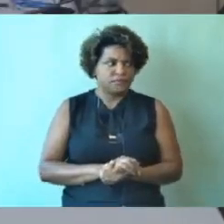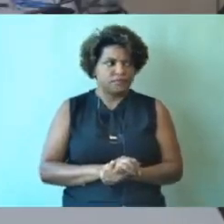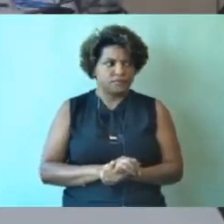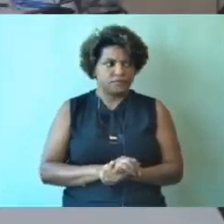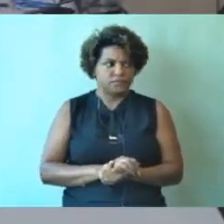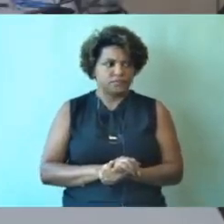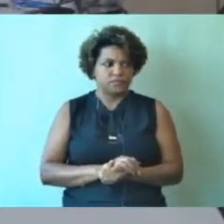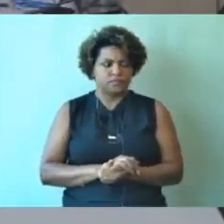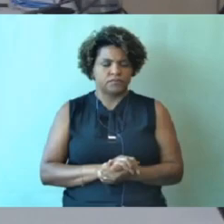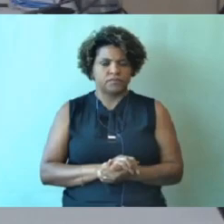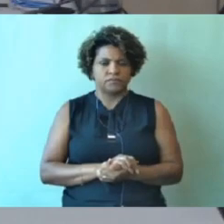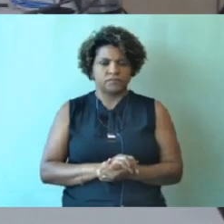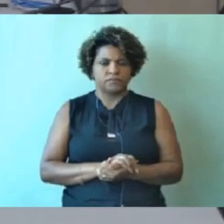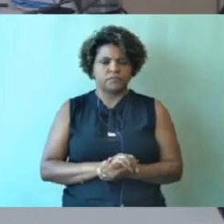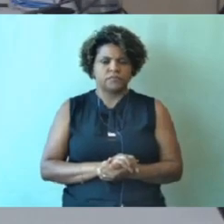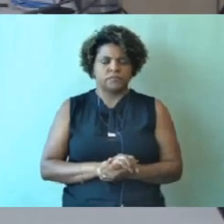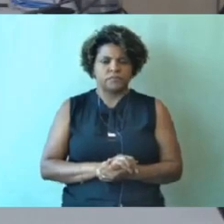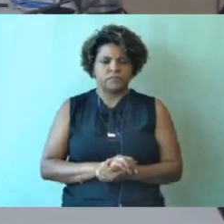Seu Rubens, está nos ouvindo?